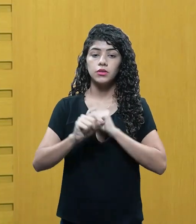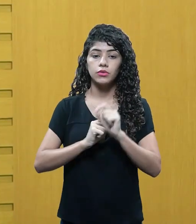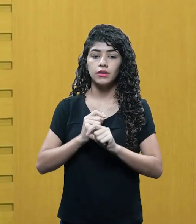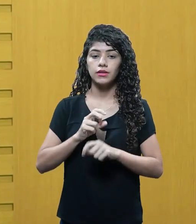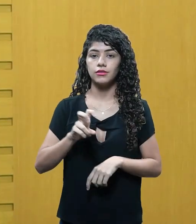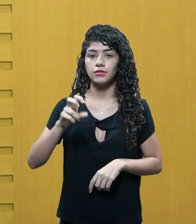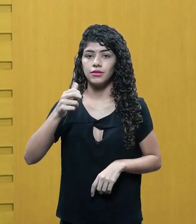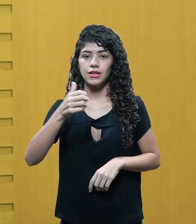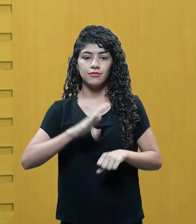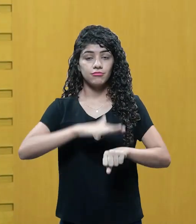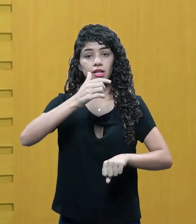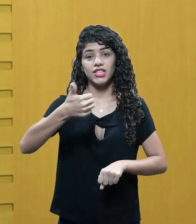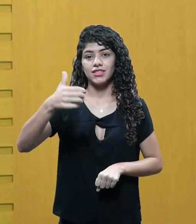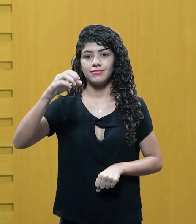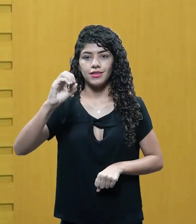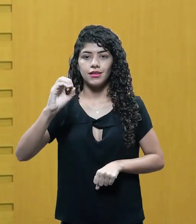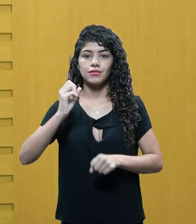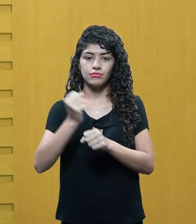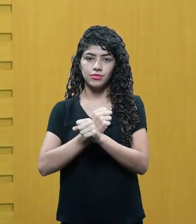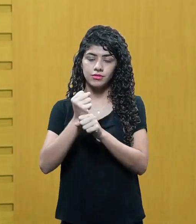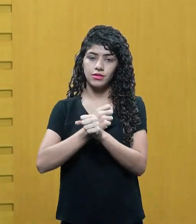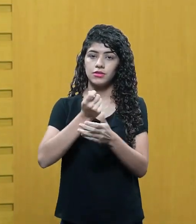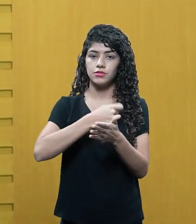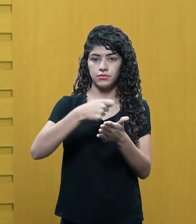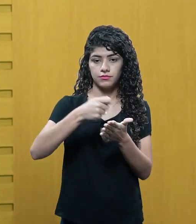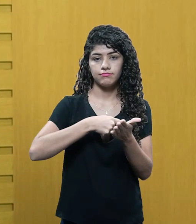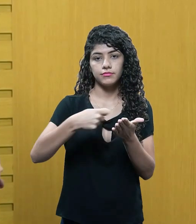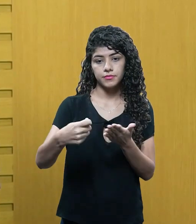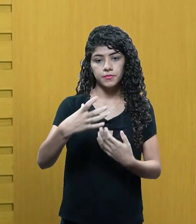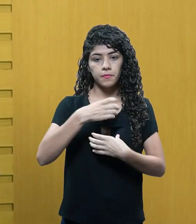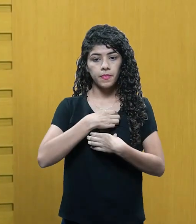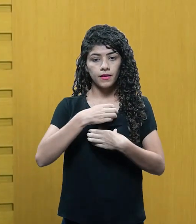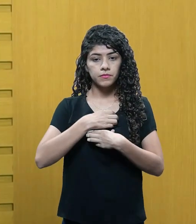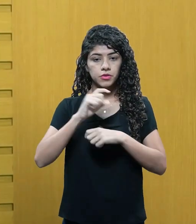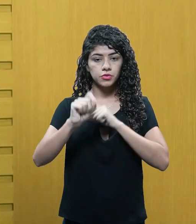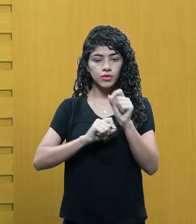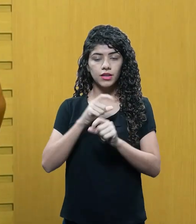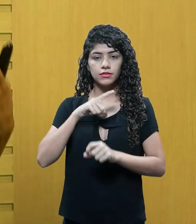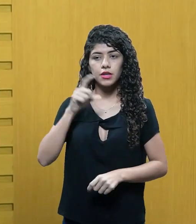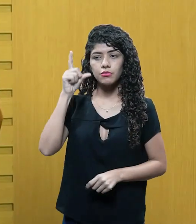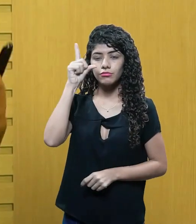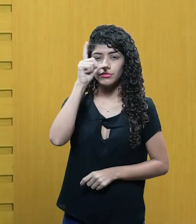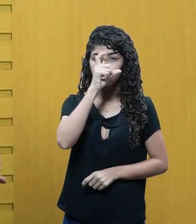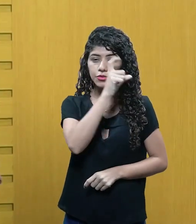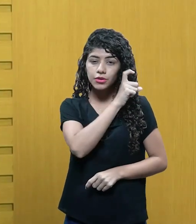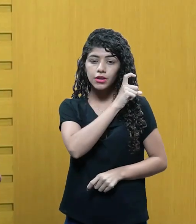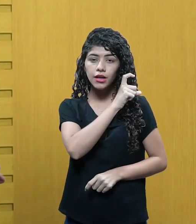ela tomou mais de 10 anos para escrever o roteiro desse filme. Ela sentiu que ela tinha uma dificuldade